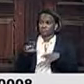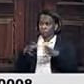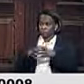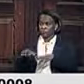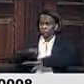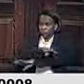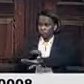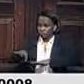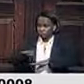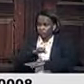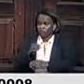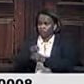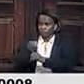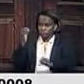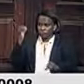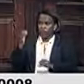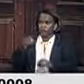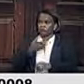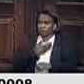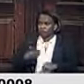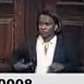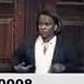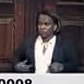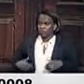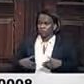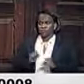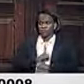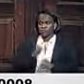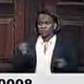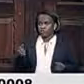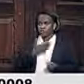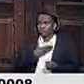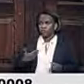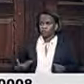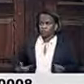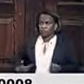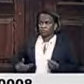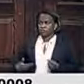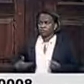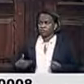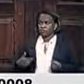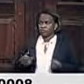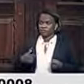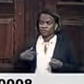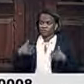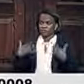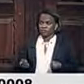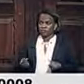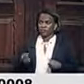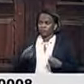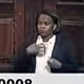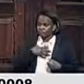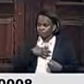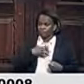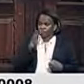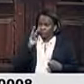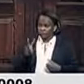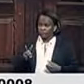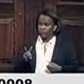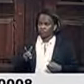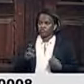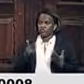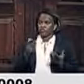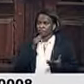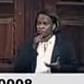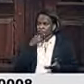engenheiros e arquitetos públicos. Não é possível que o governo não assuma a sensibilidade de, ao